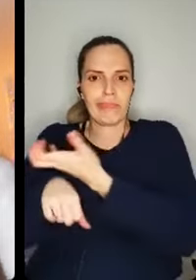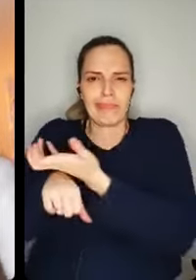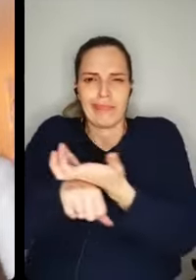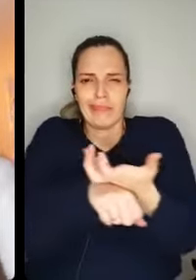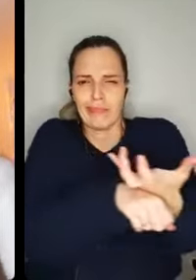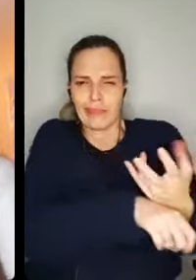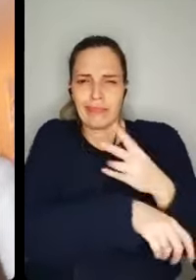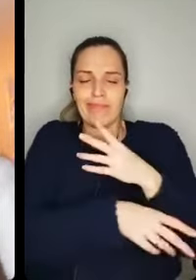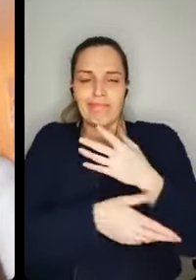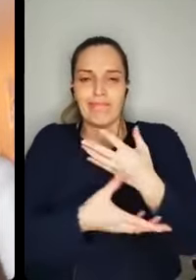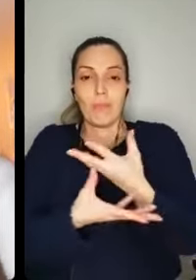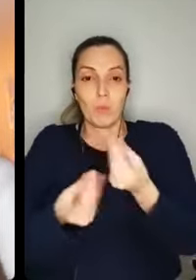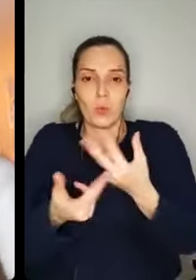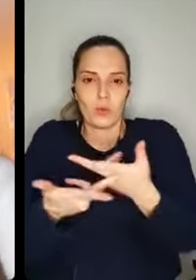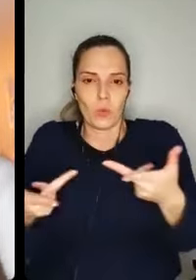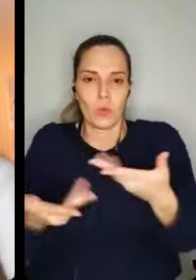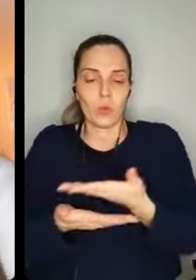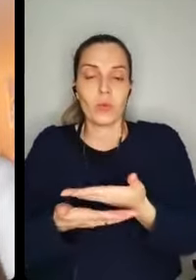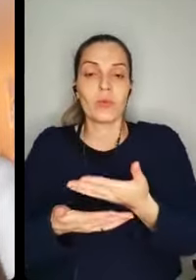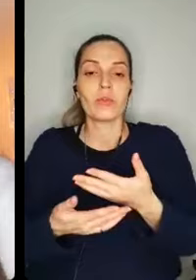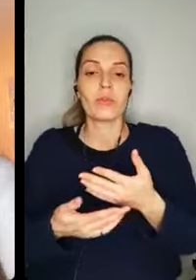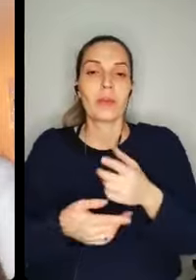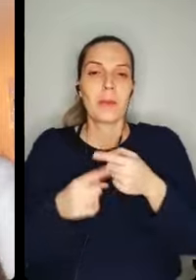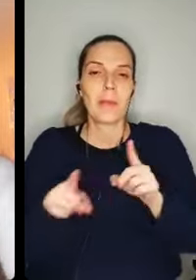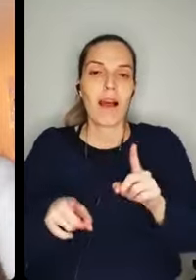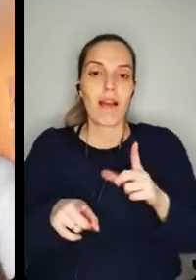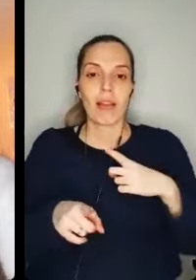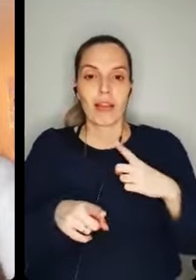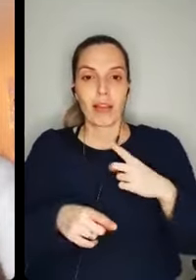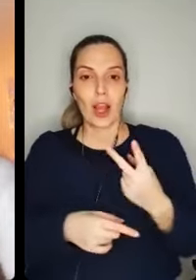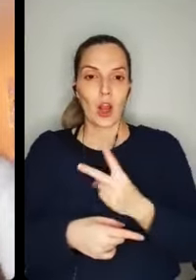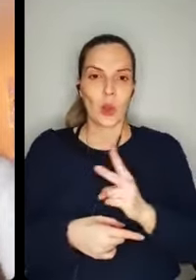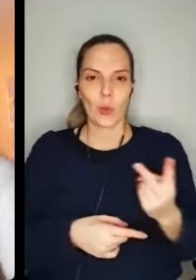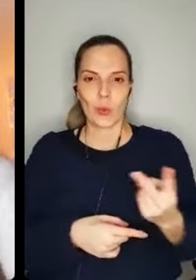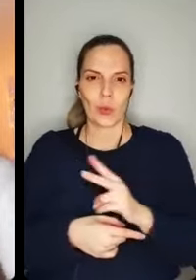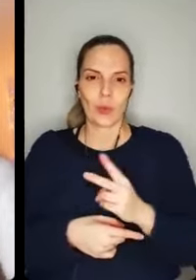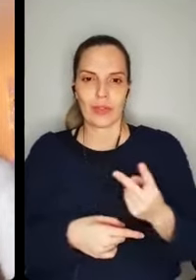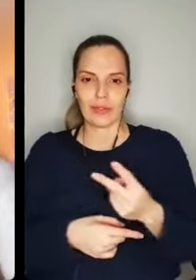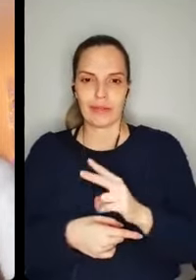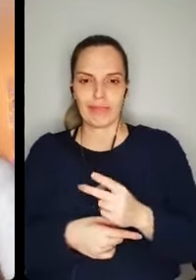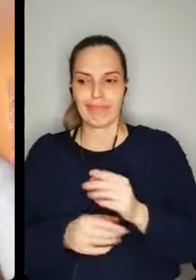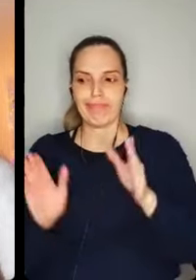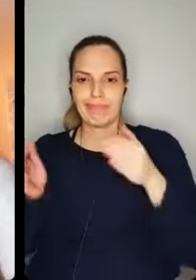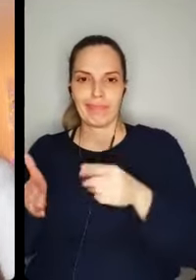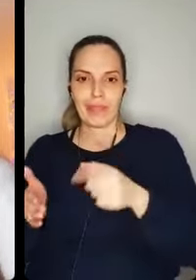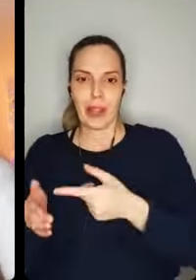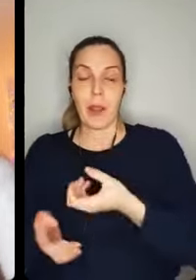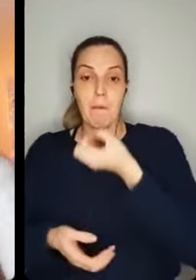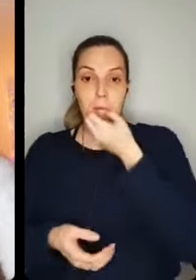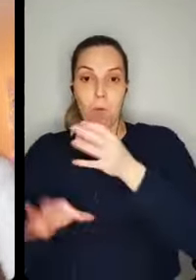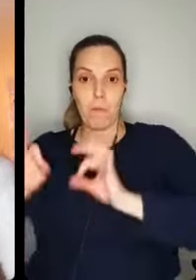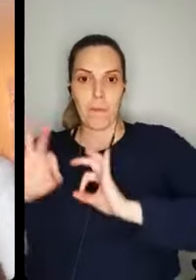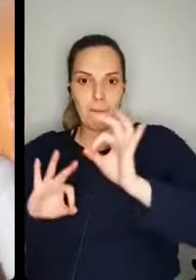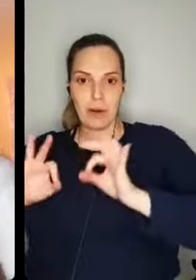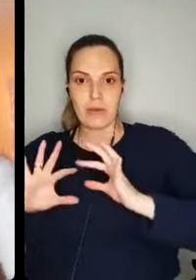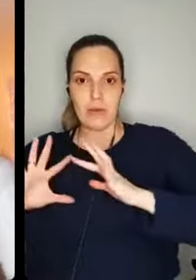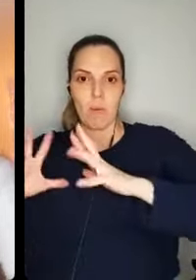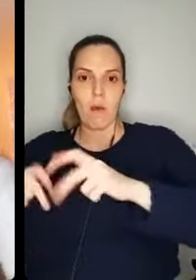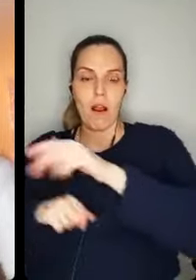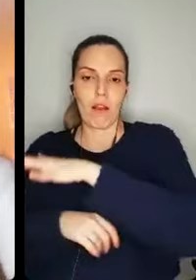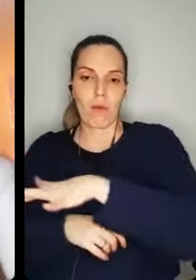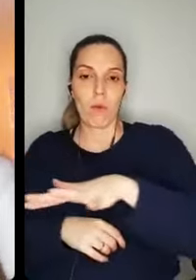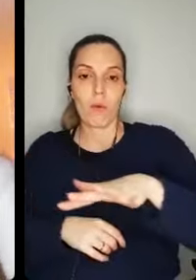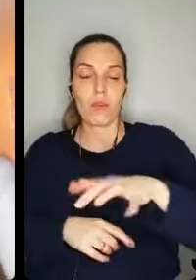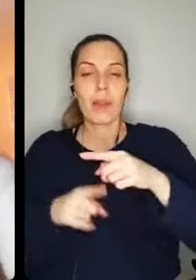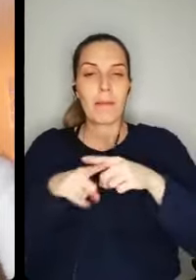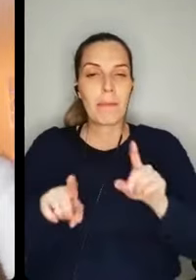faca de dois gumes, né? Tipo, vai ter uma boa preparação para todas as áreas que tu vai atuar, mas se tu entra com um objetivo um pouco mais específico, talvez, enfim, tu tenha que